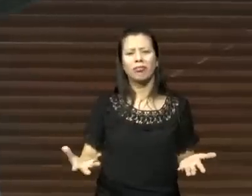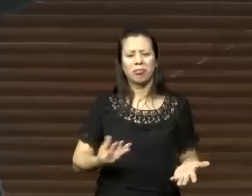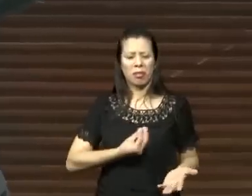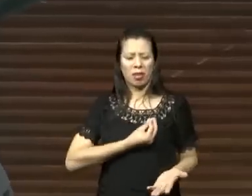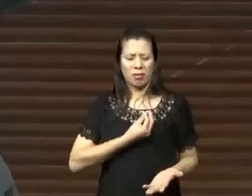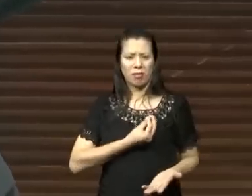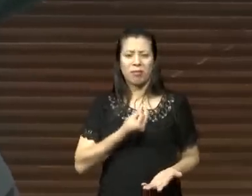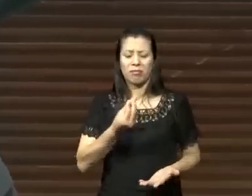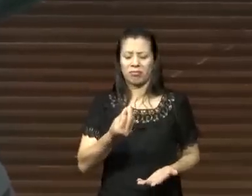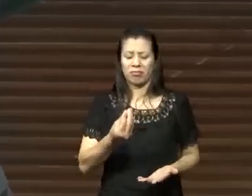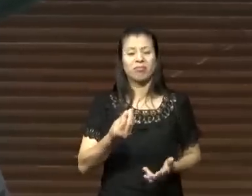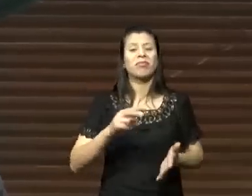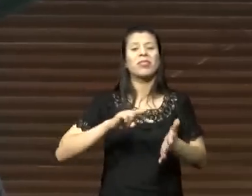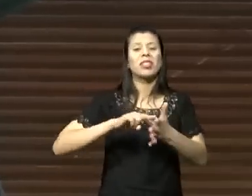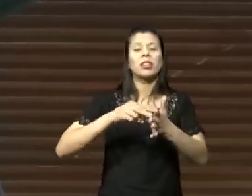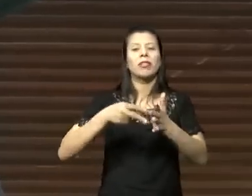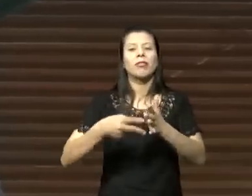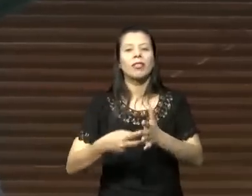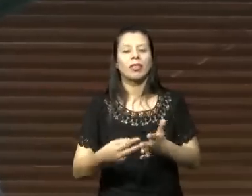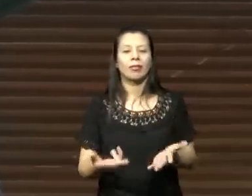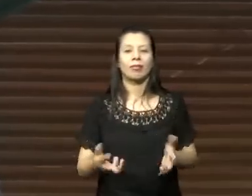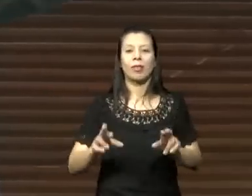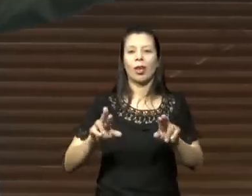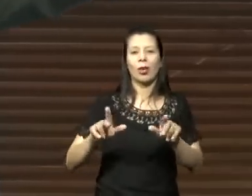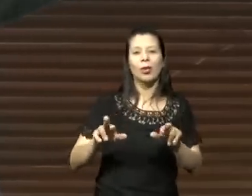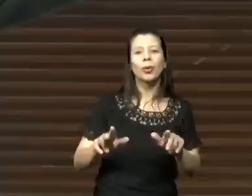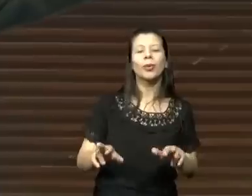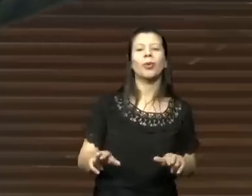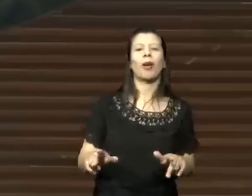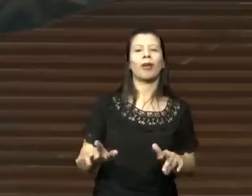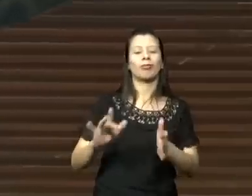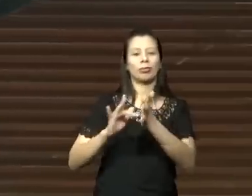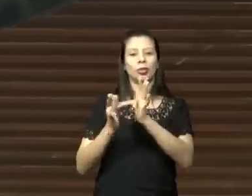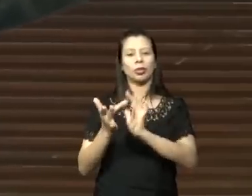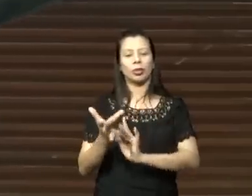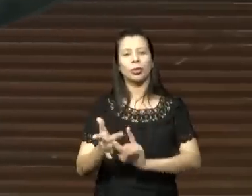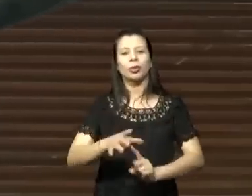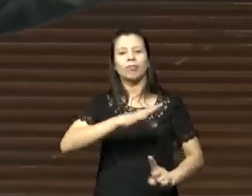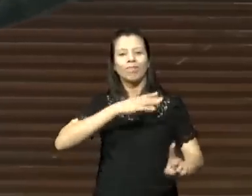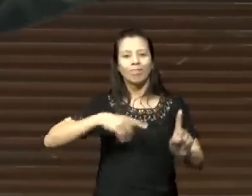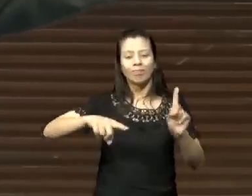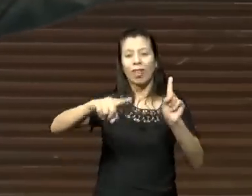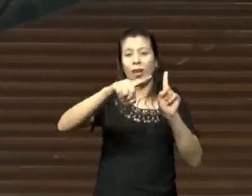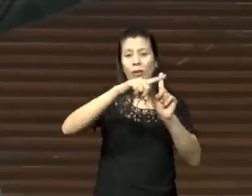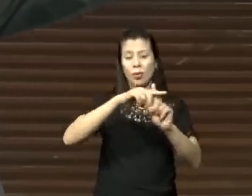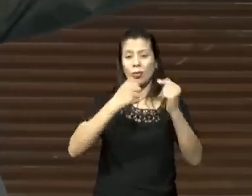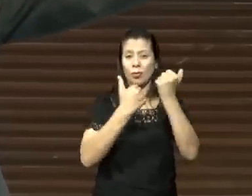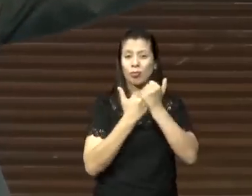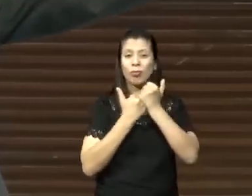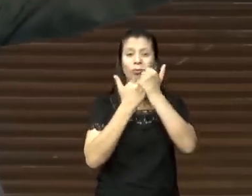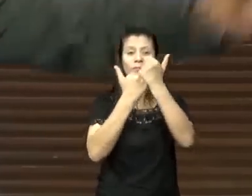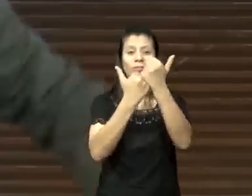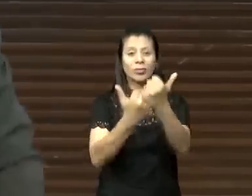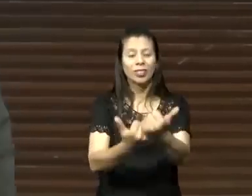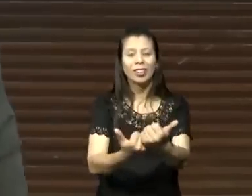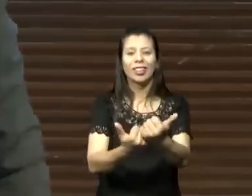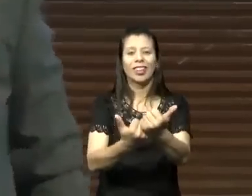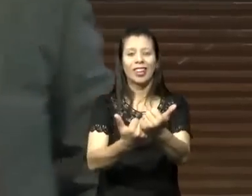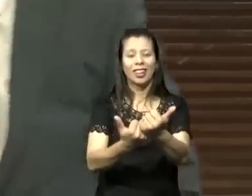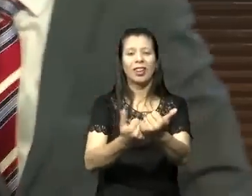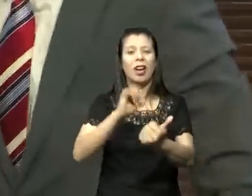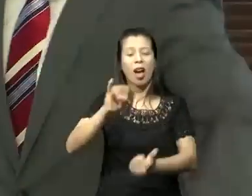Olhe para o Calvário E acredite naquele que morreu por você e em breve voltará Que